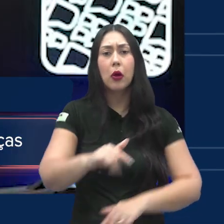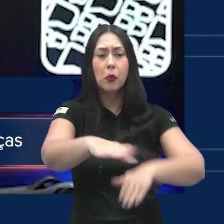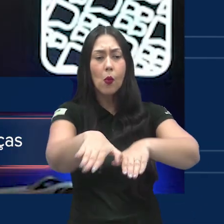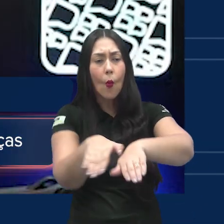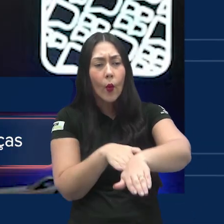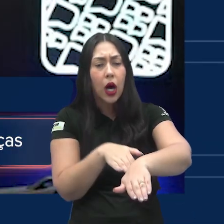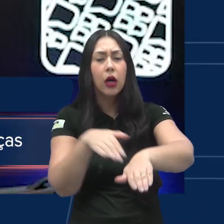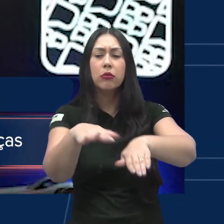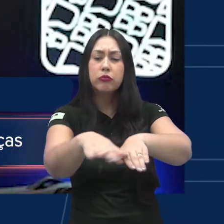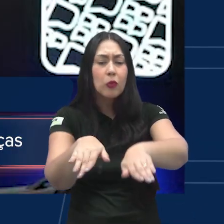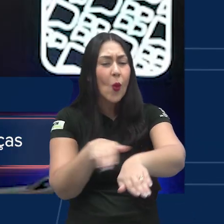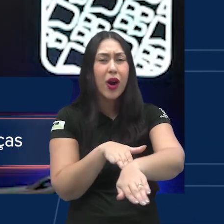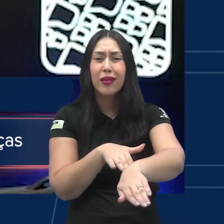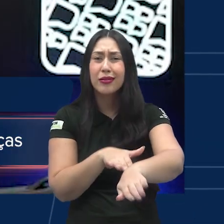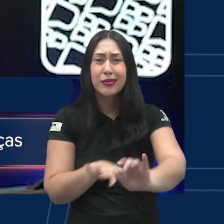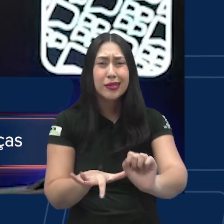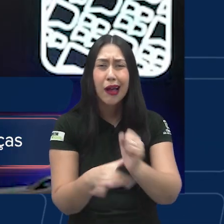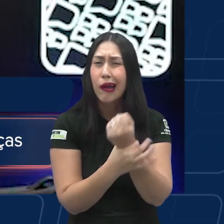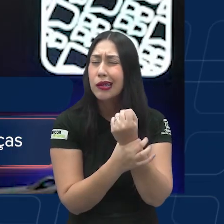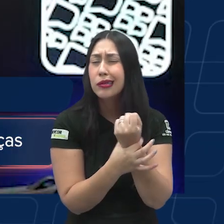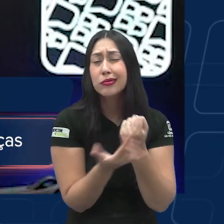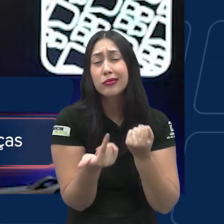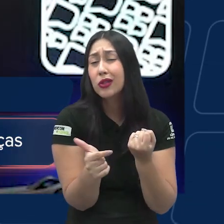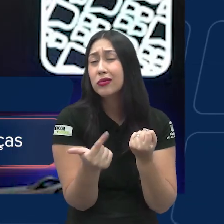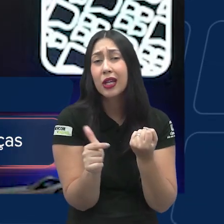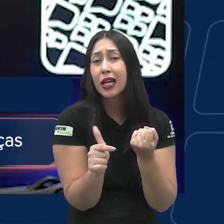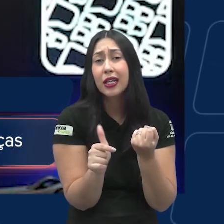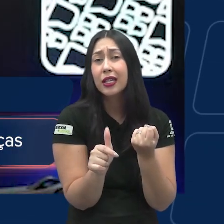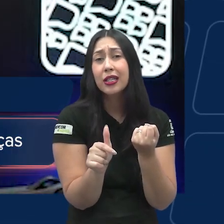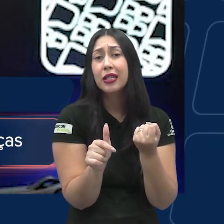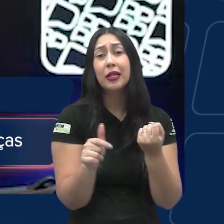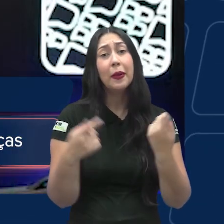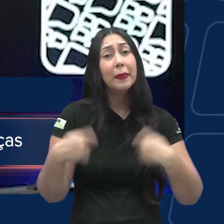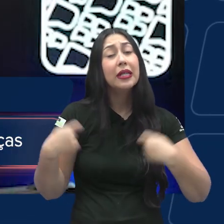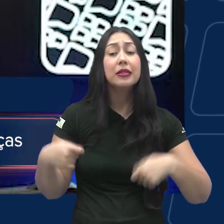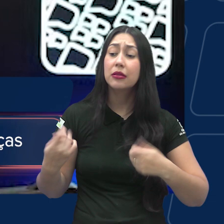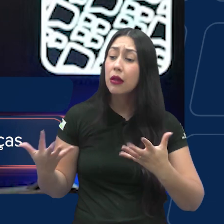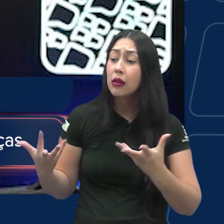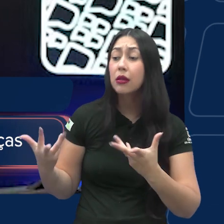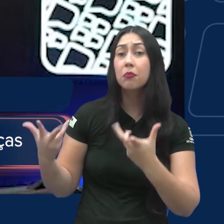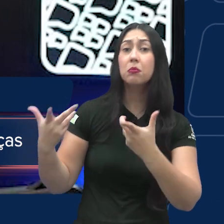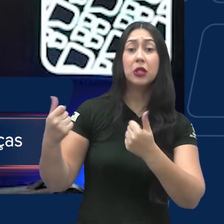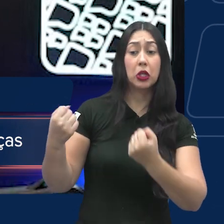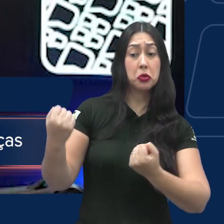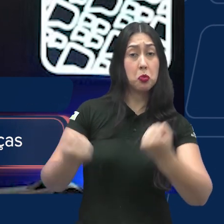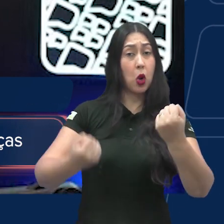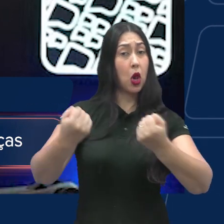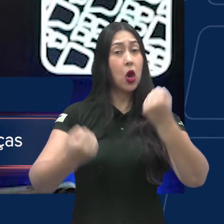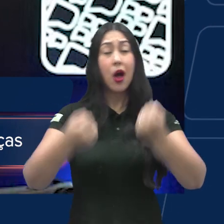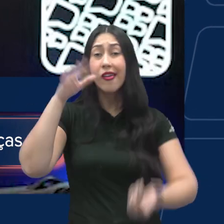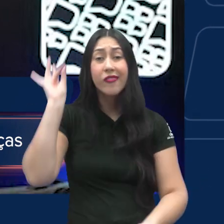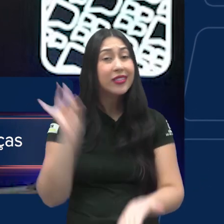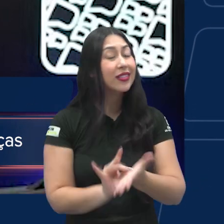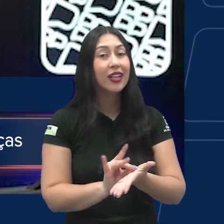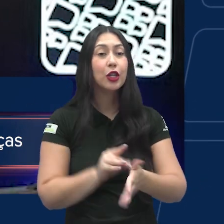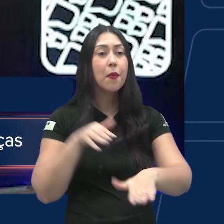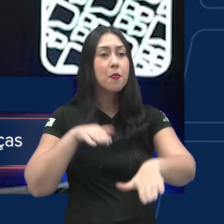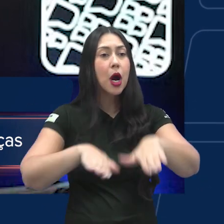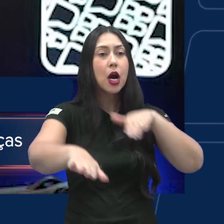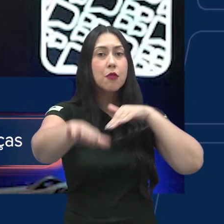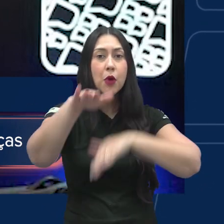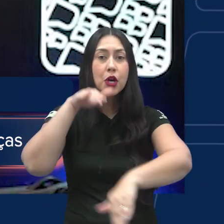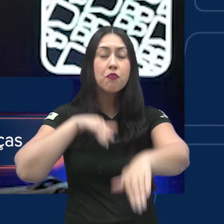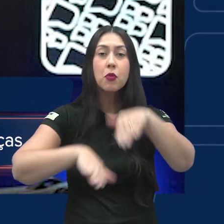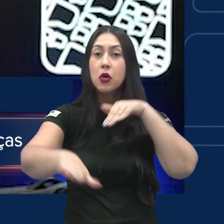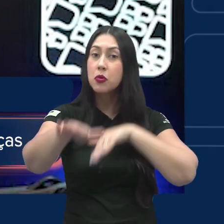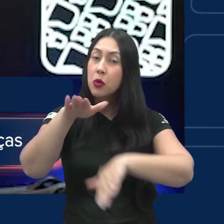de uma manobra não garante a habilitação do condutor, e sim a sua habilidade em conduzir o veículo no trânsito real, que é